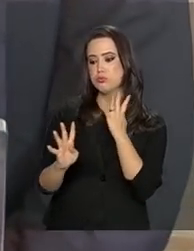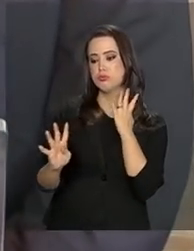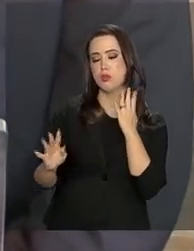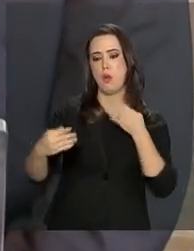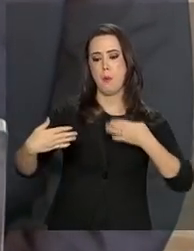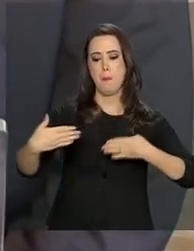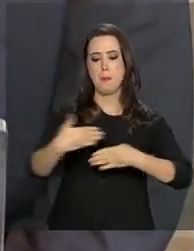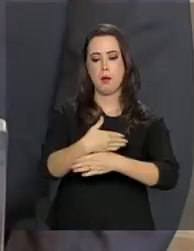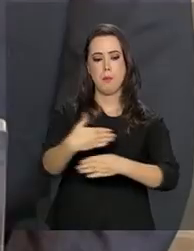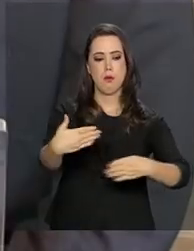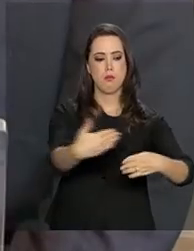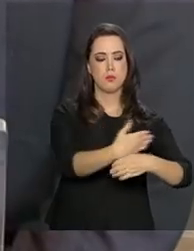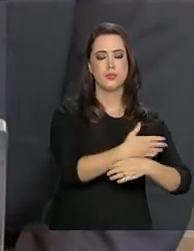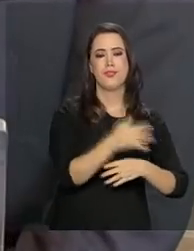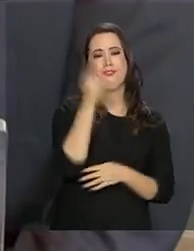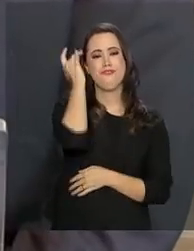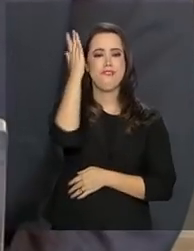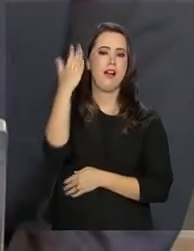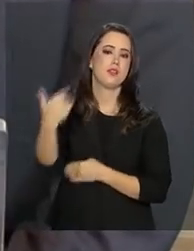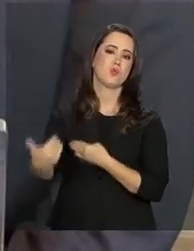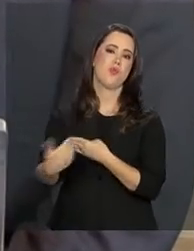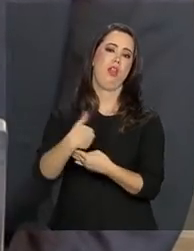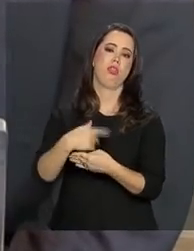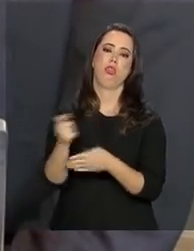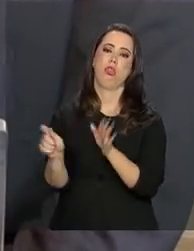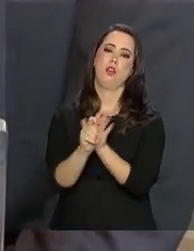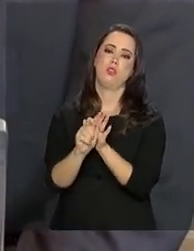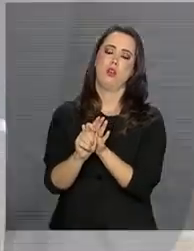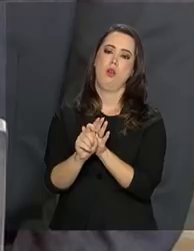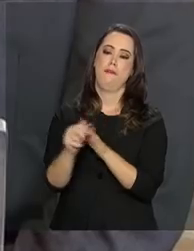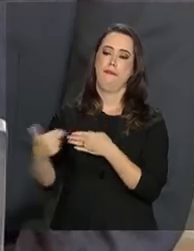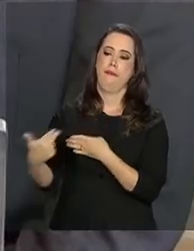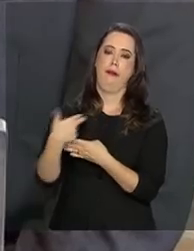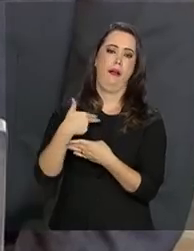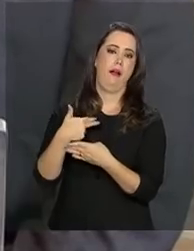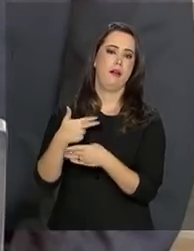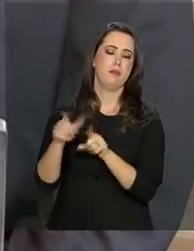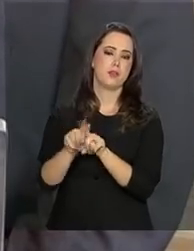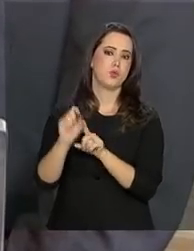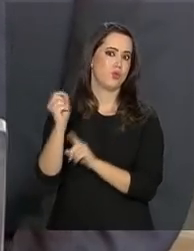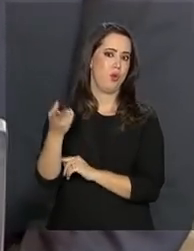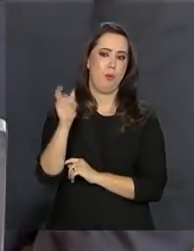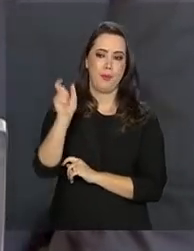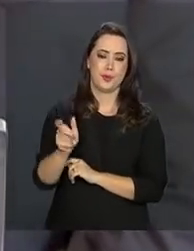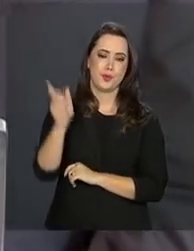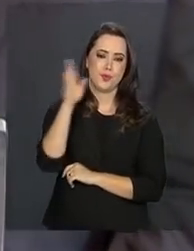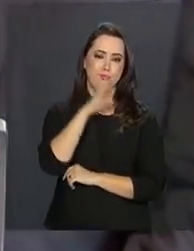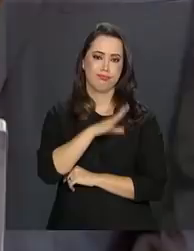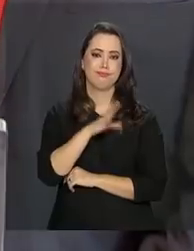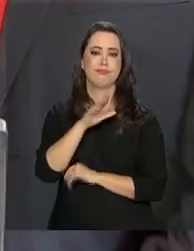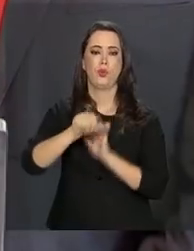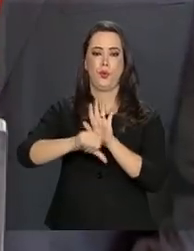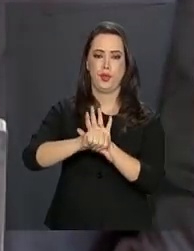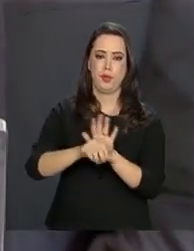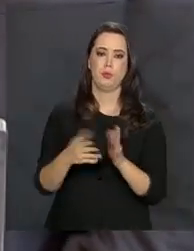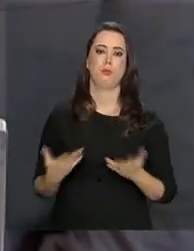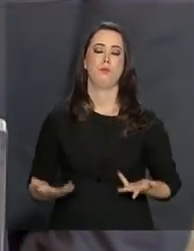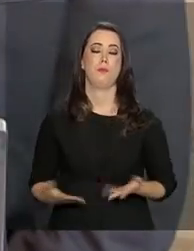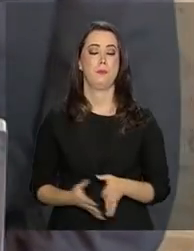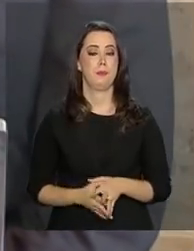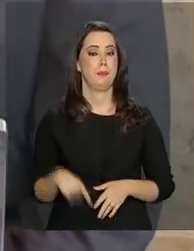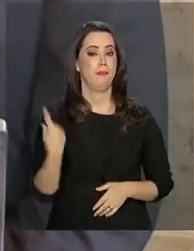a entrada de drogas armas e criminosos nós negociamos de conversando com todos os movimentos para